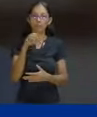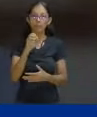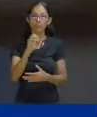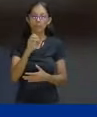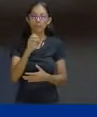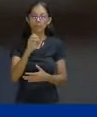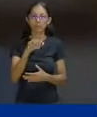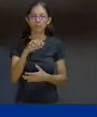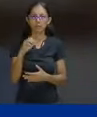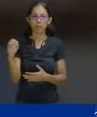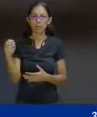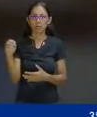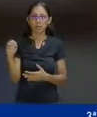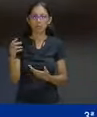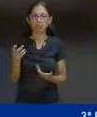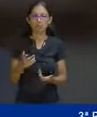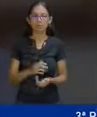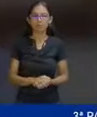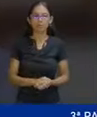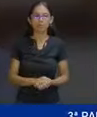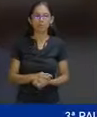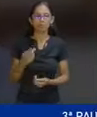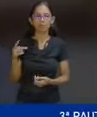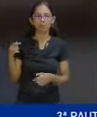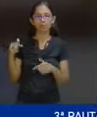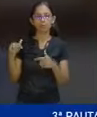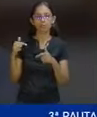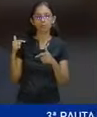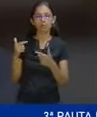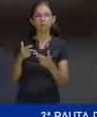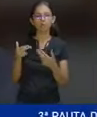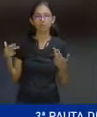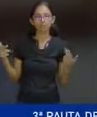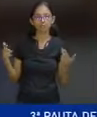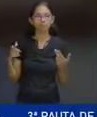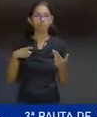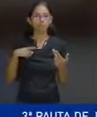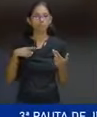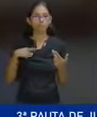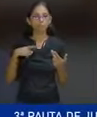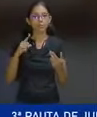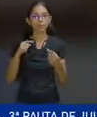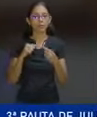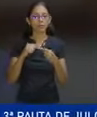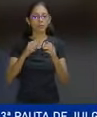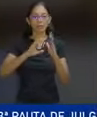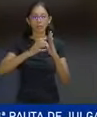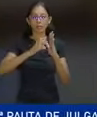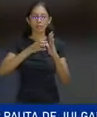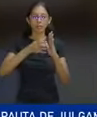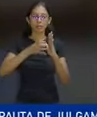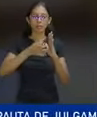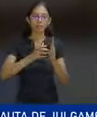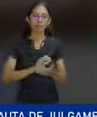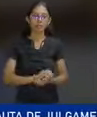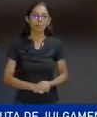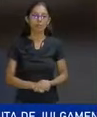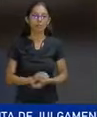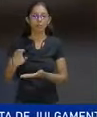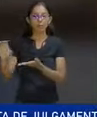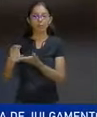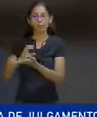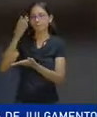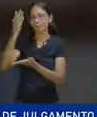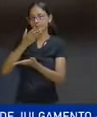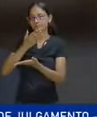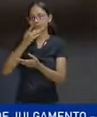Na espécie, né? Os serviços eles foram prestados para a agremiação partidária, né? No contexto de prestação de contas